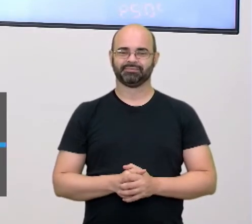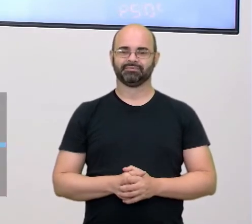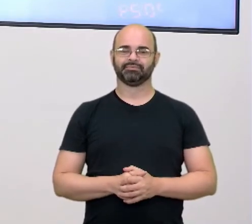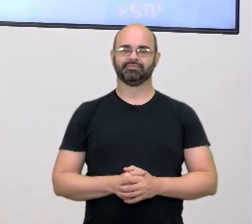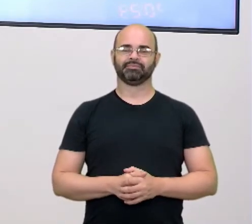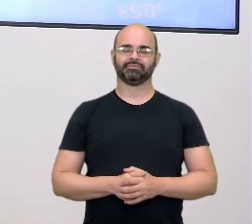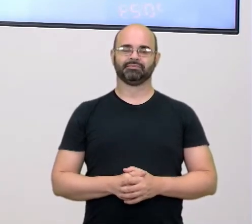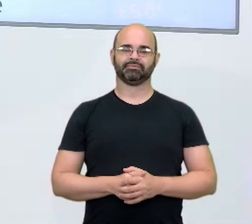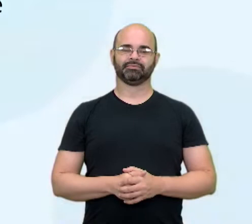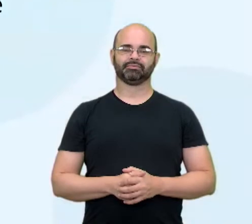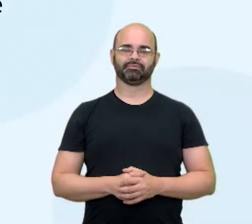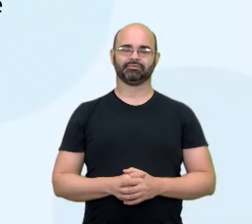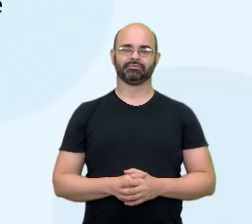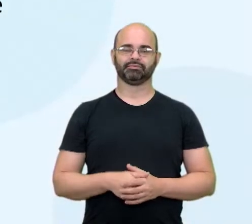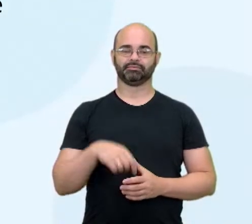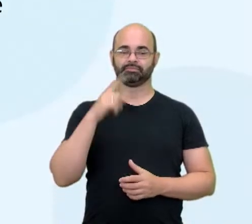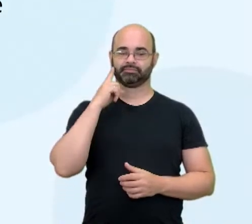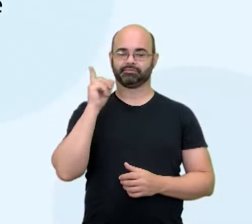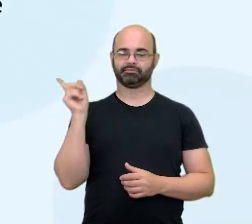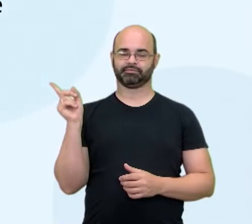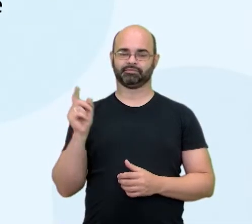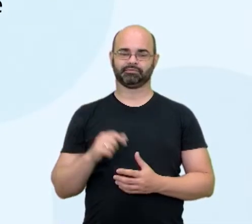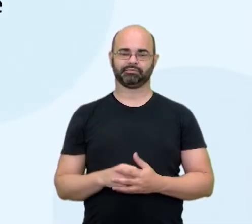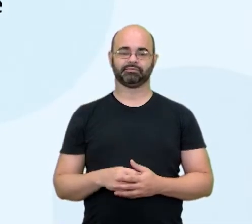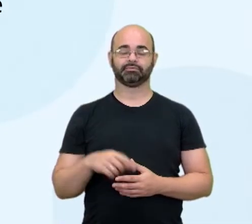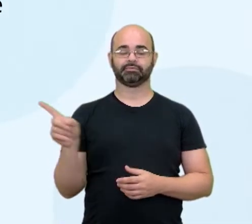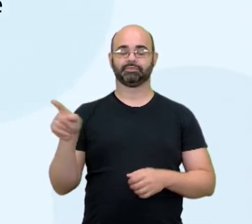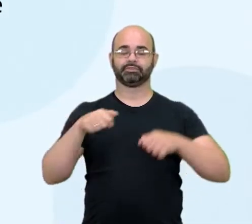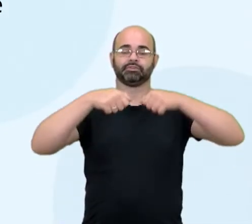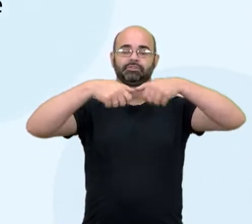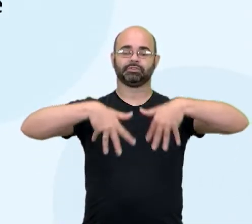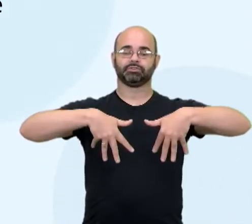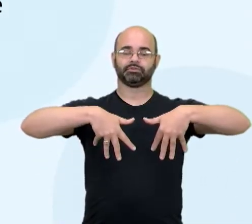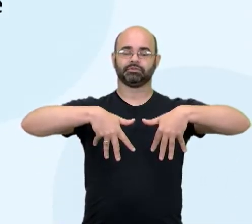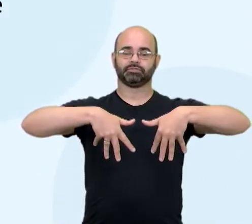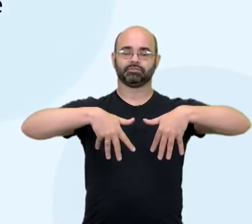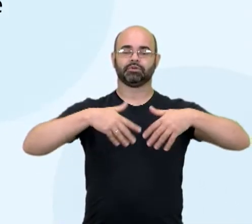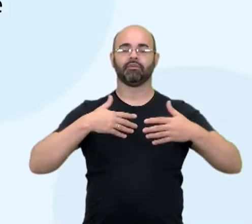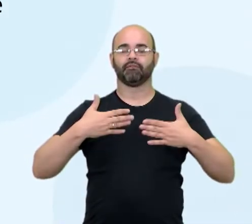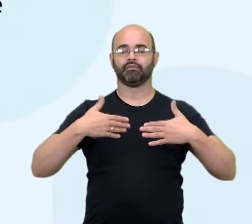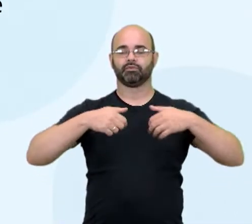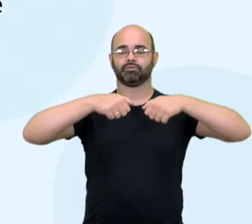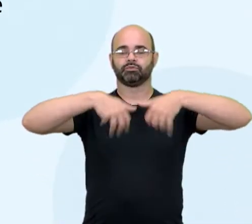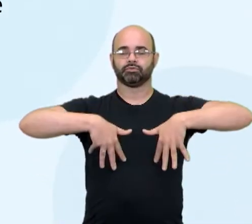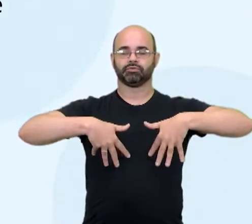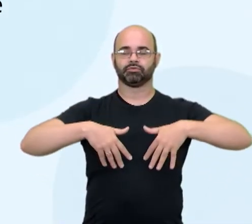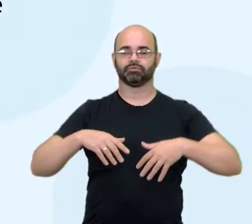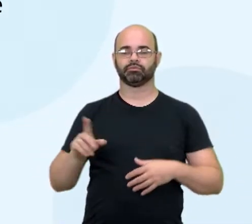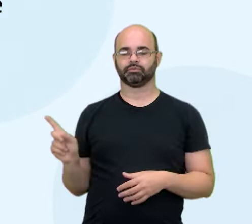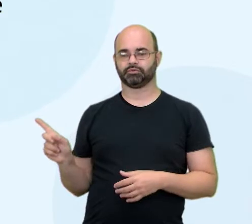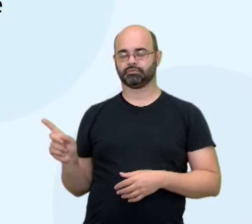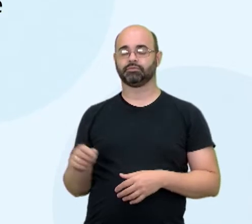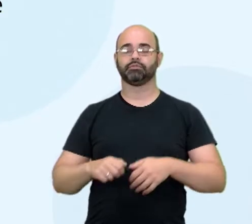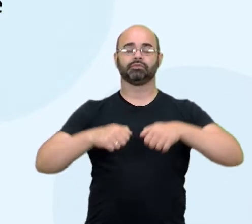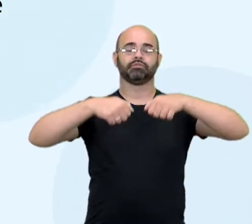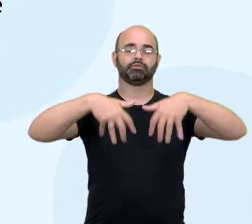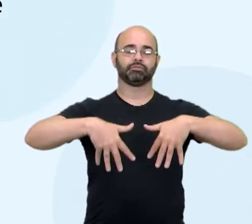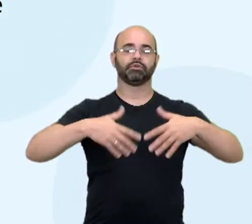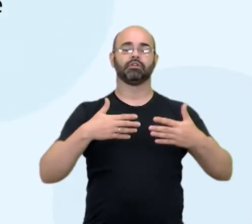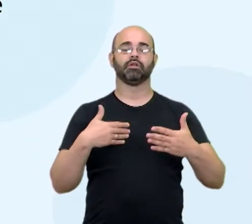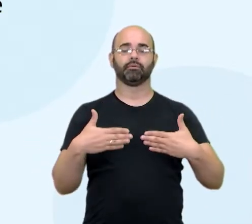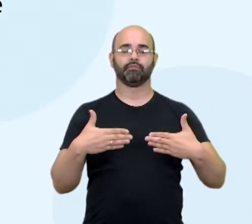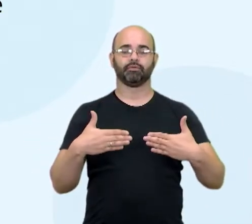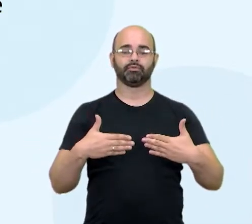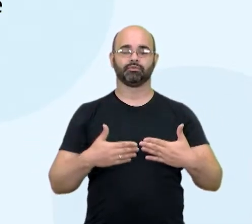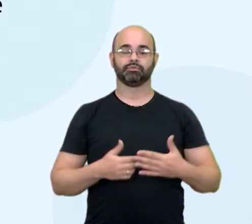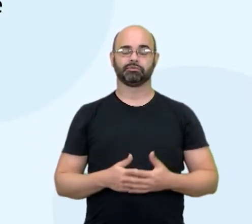O que acontece aí? Esse é um exemplo de diagrama de fluxo, tudo bem? O diagrama de fluxo, de maneira